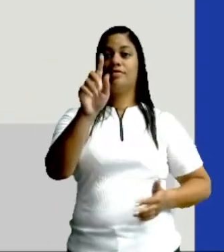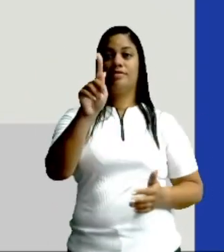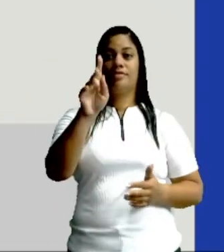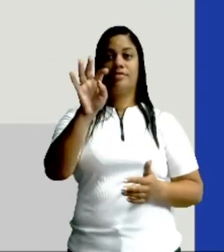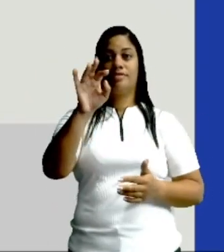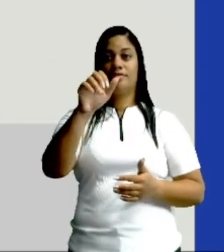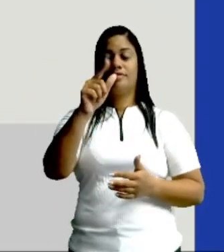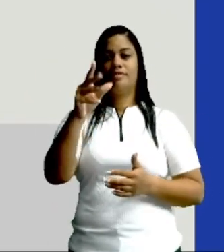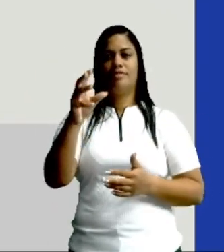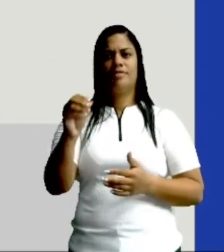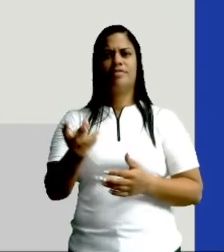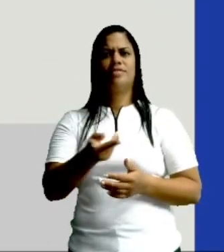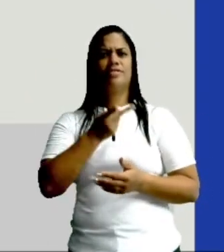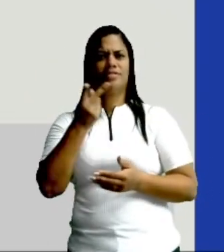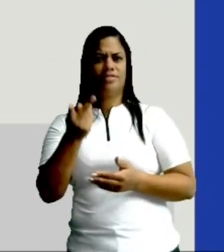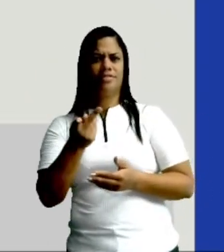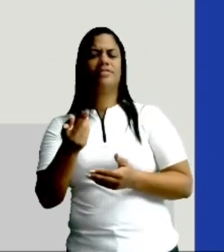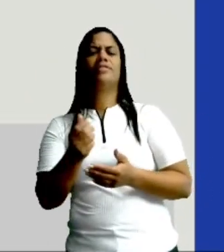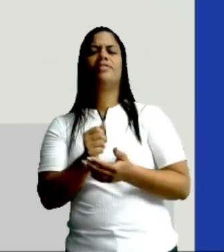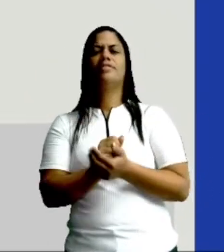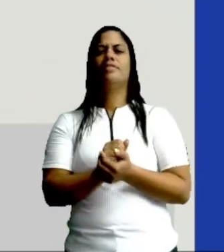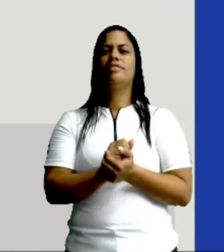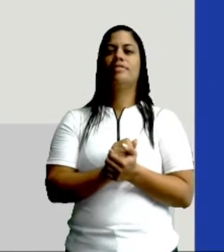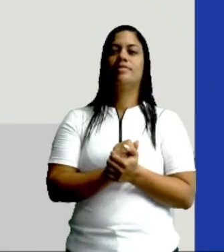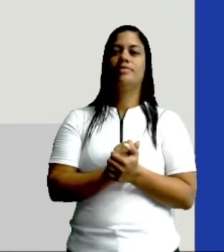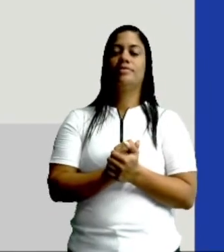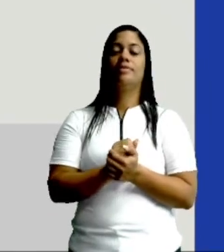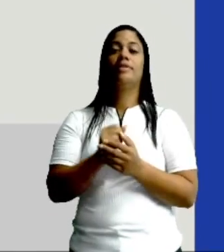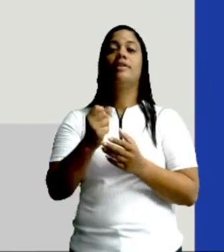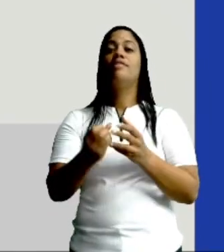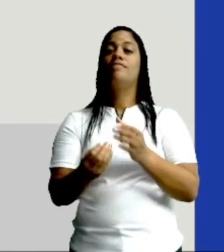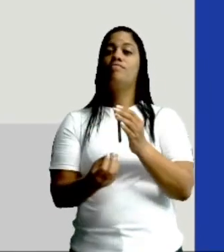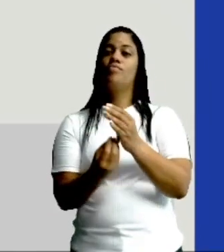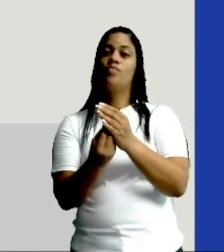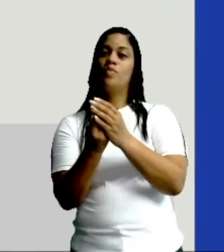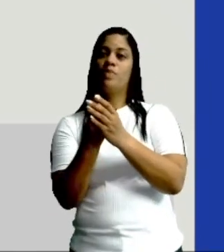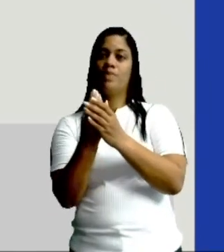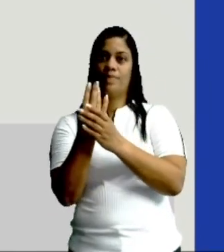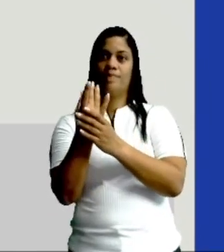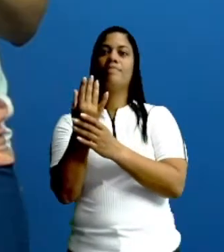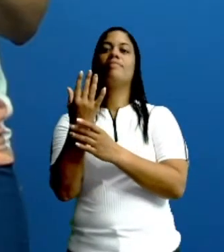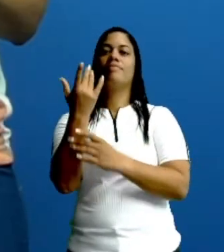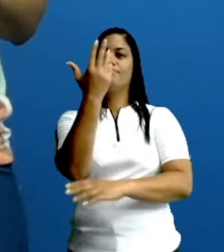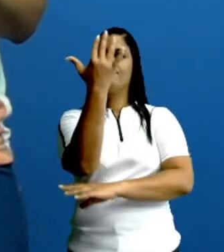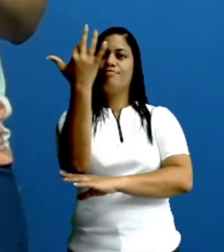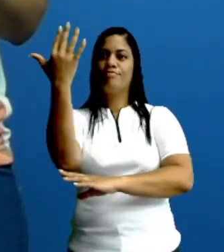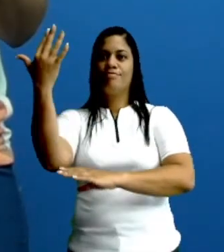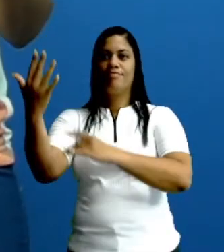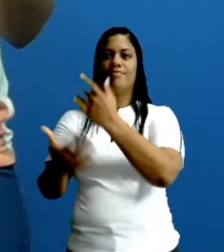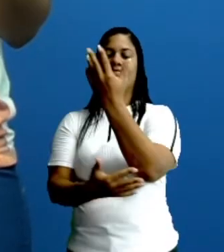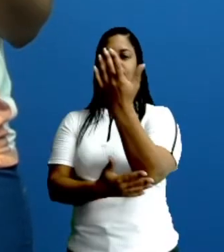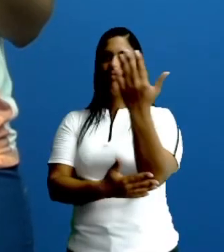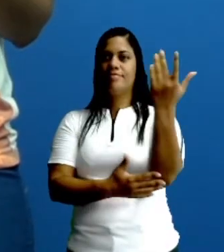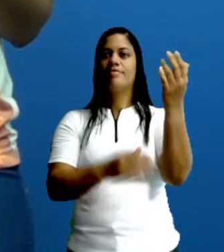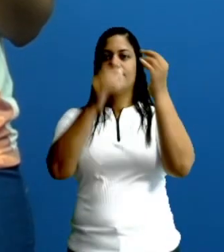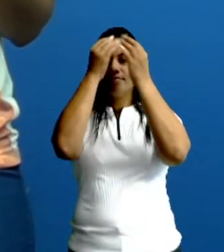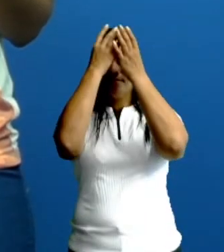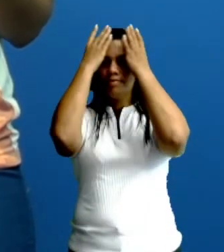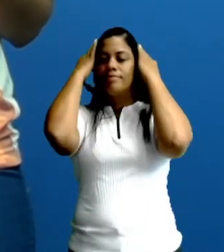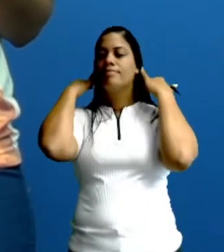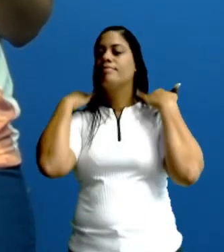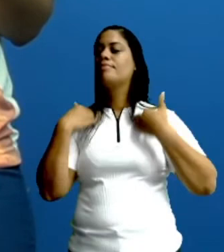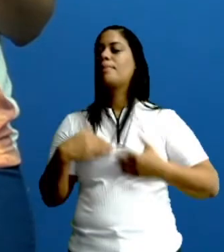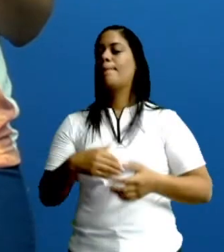tá? E quando eu falo de vegetação, gente, eu estou falando das plantas, tá certo? Só para ficar claro. Vou falar agora